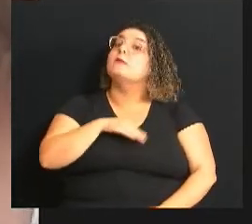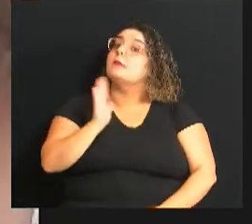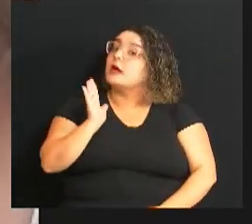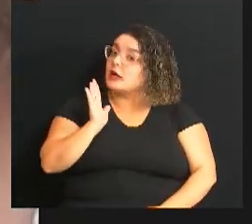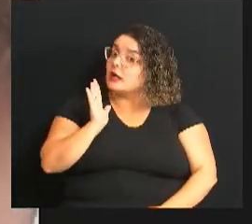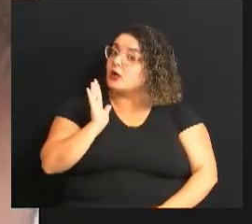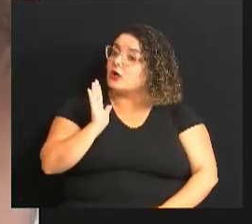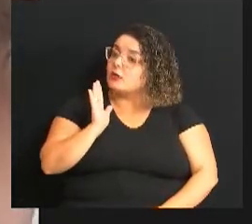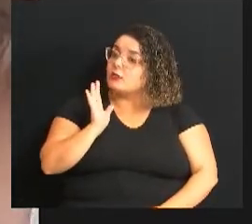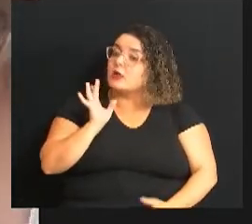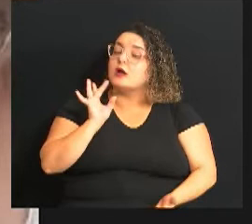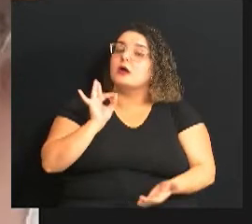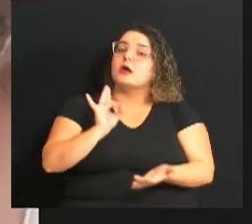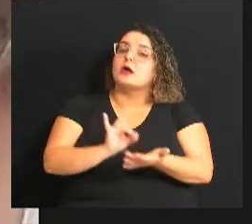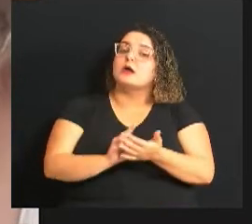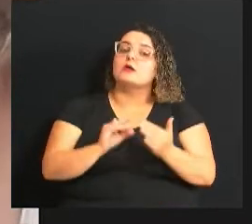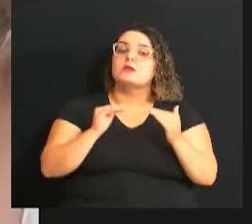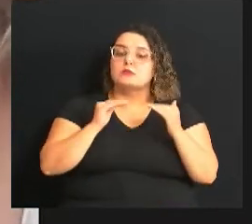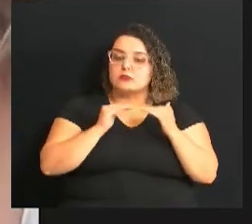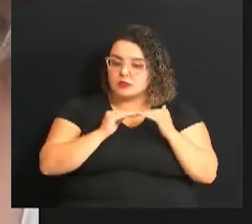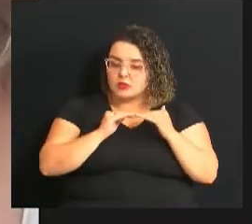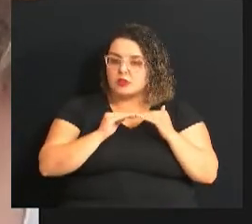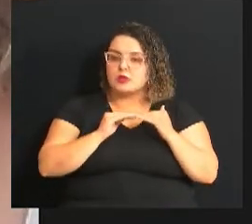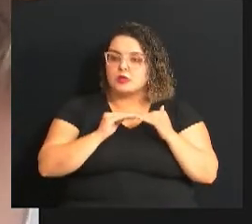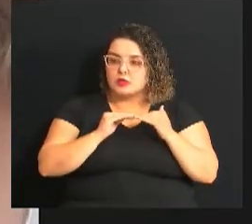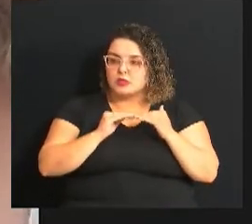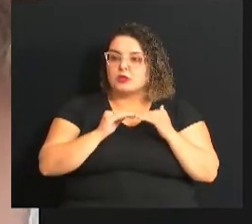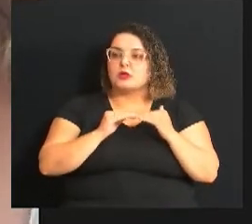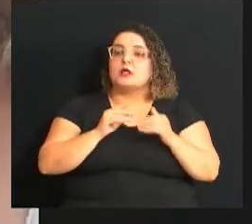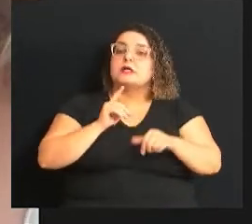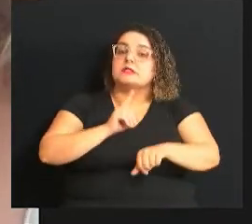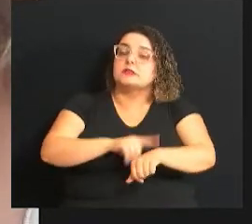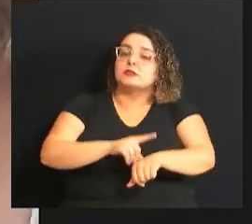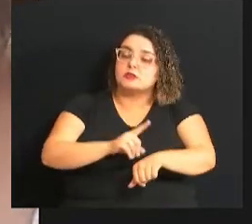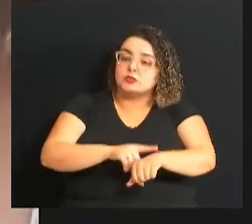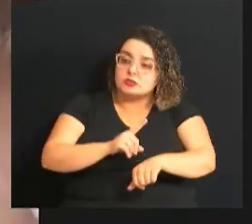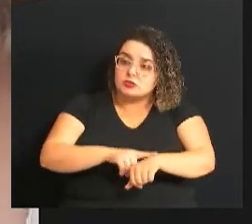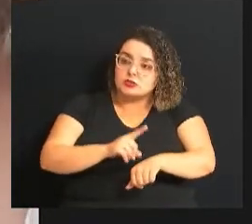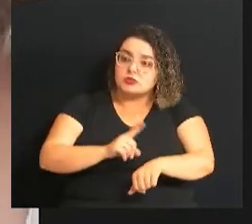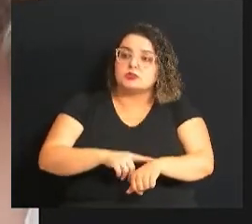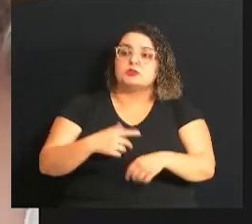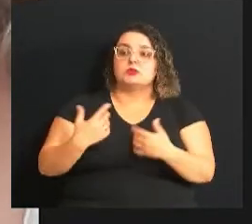que realmente corresponda a essas horas em que ele foi